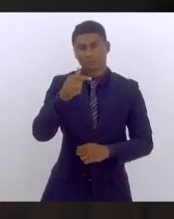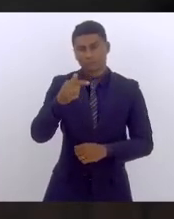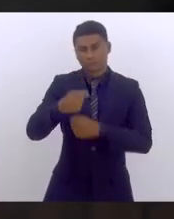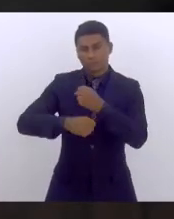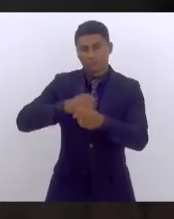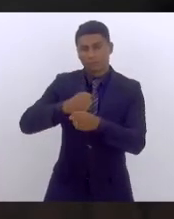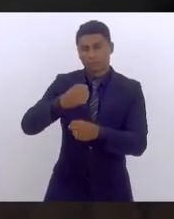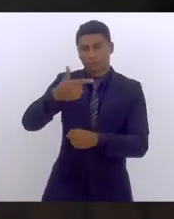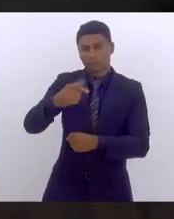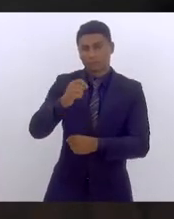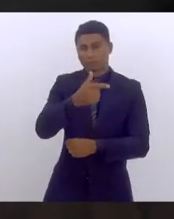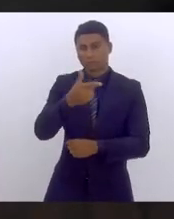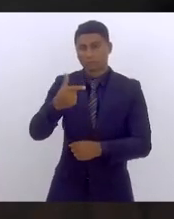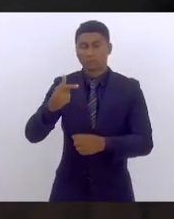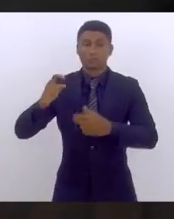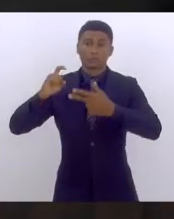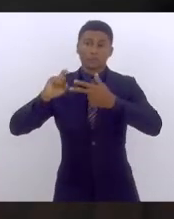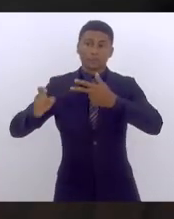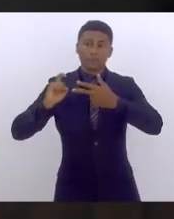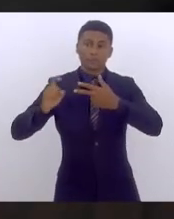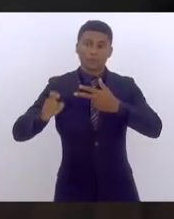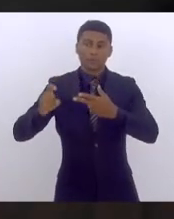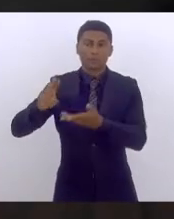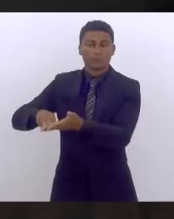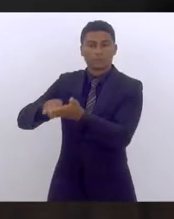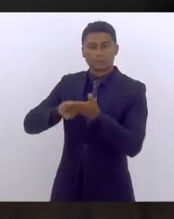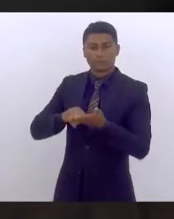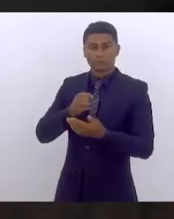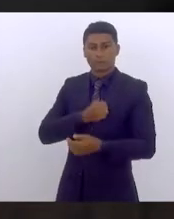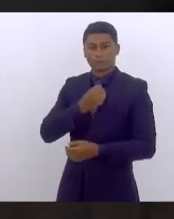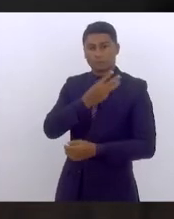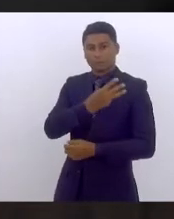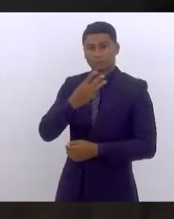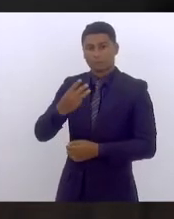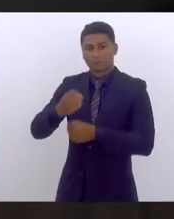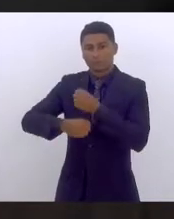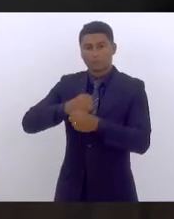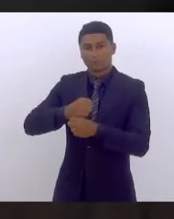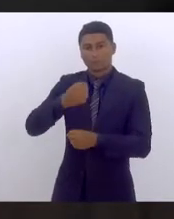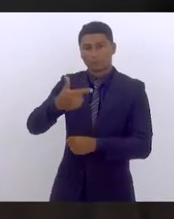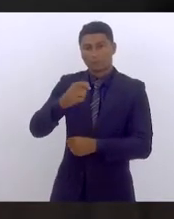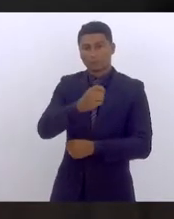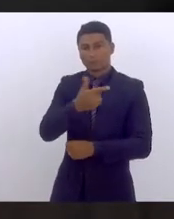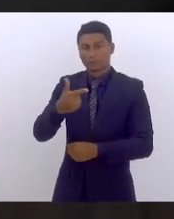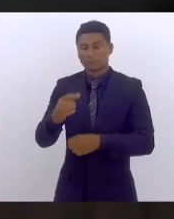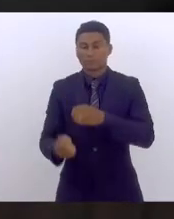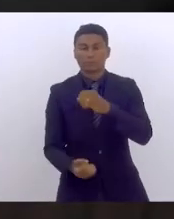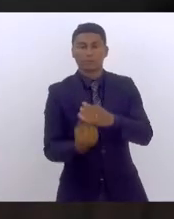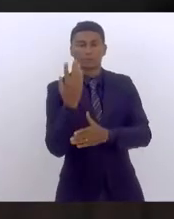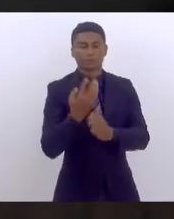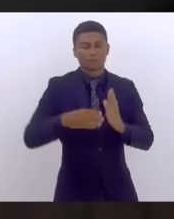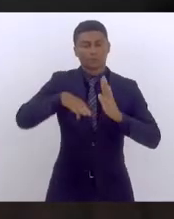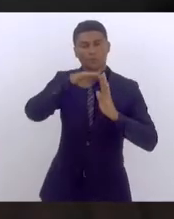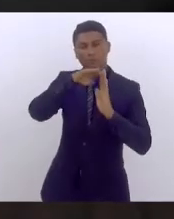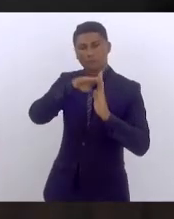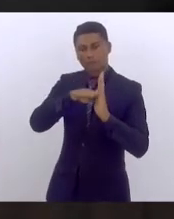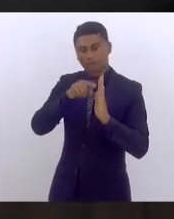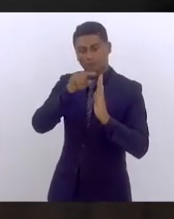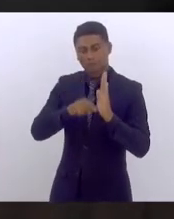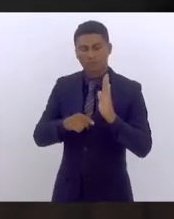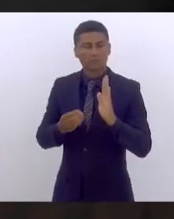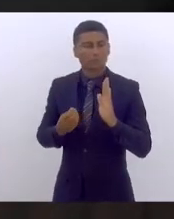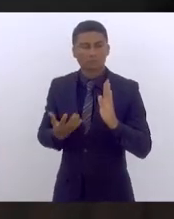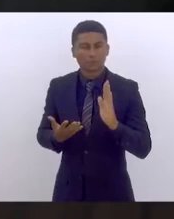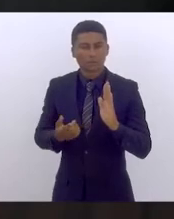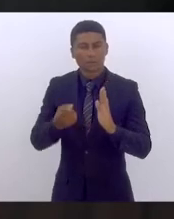6387-22, de autoria do Poder Executivo, mensagem número 33-22, que cria o programa de viabilização